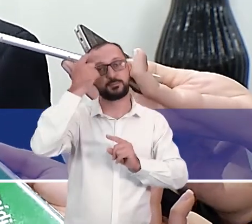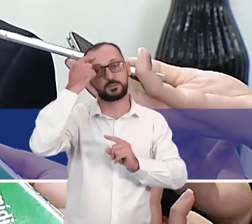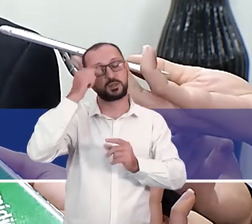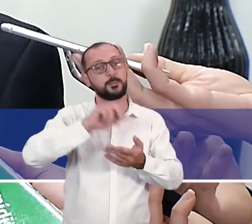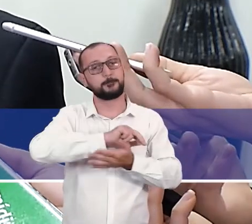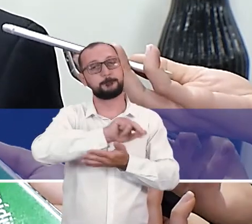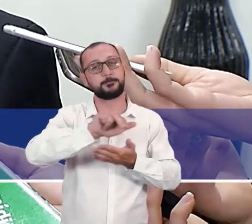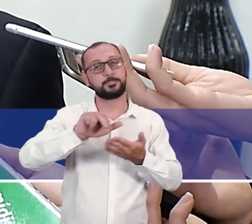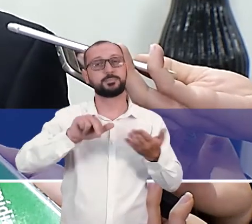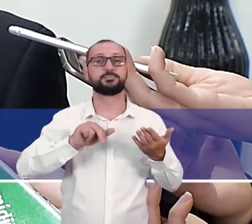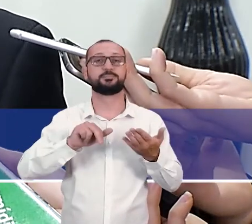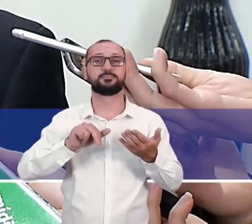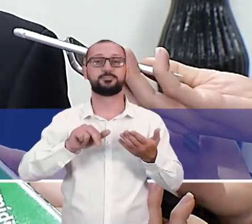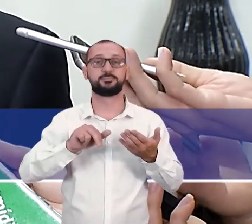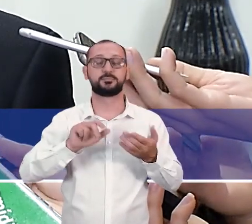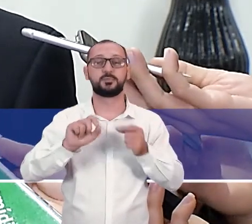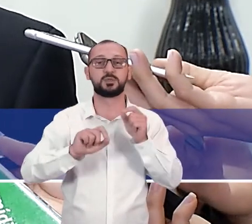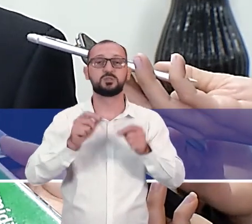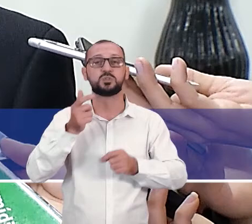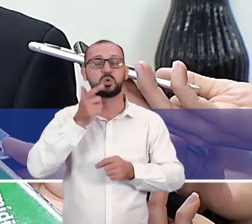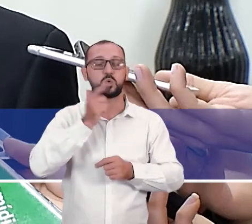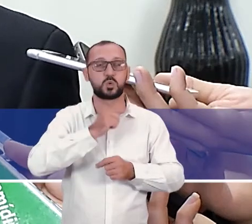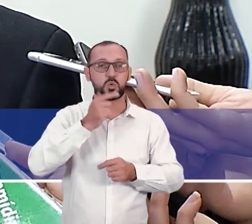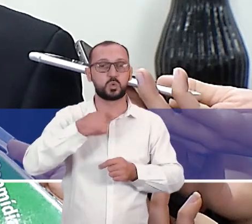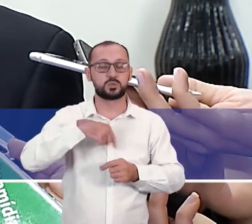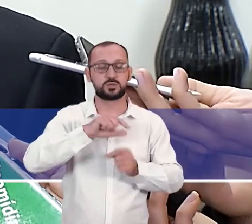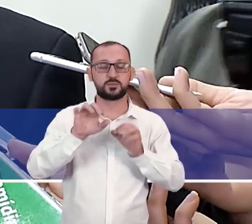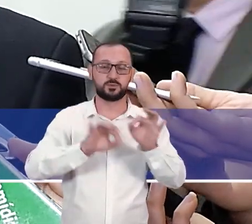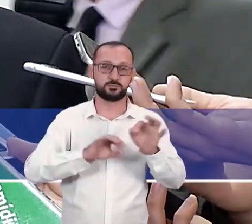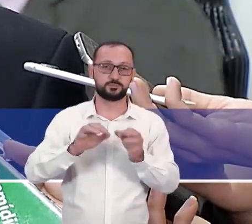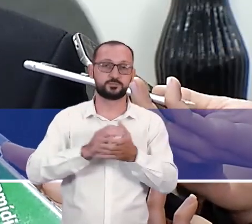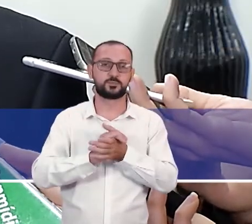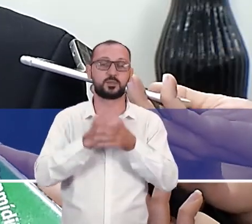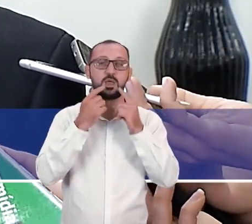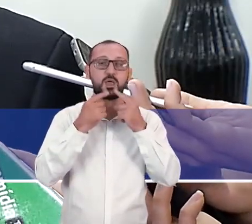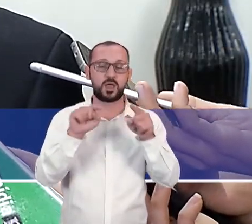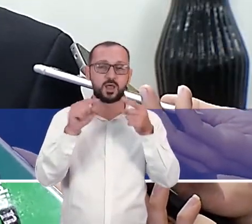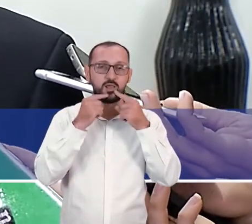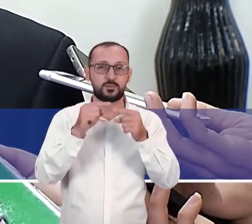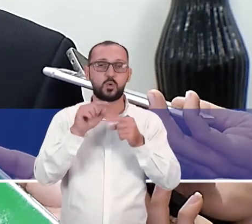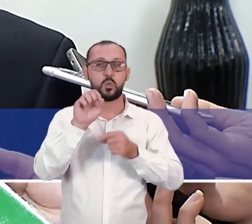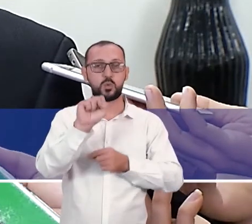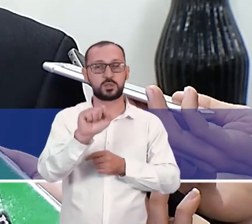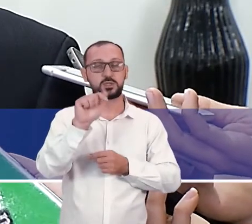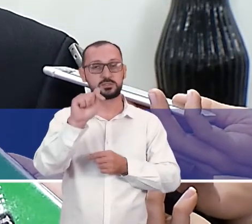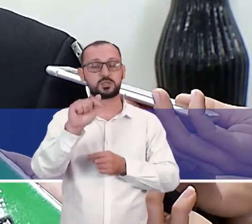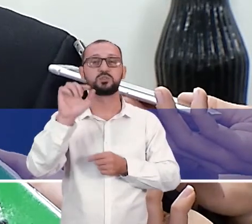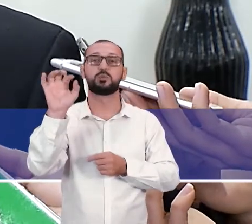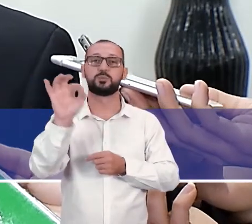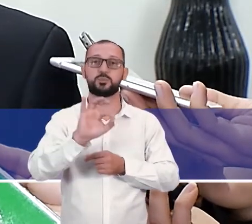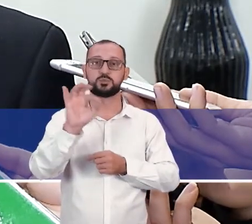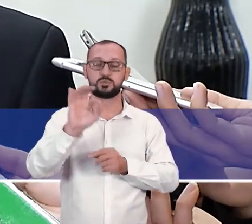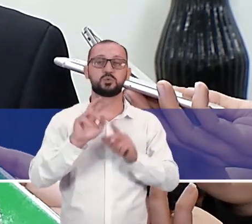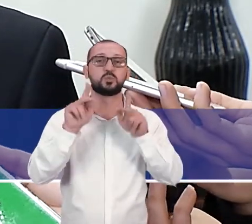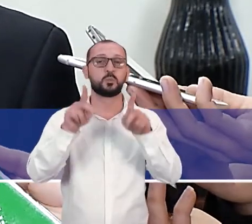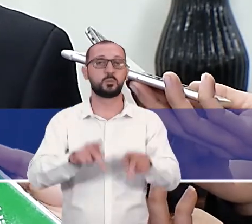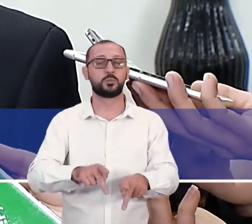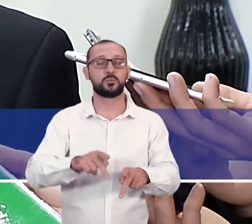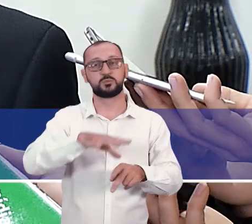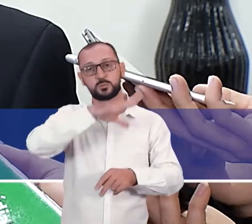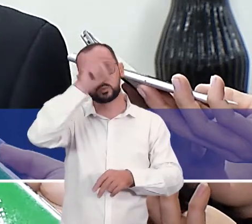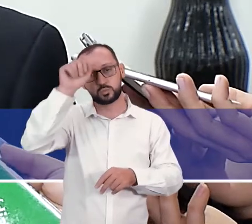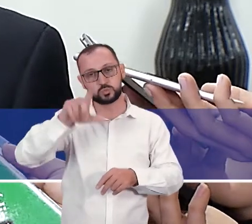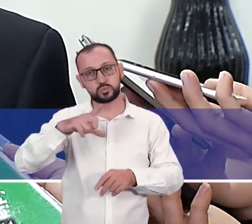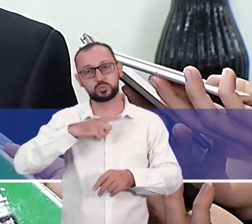então tem que ser levado em conta vários aspectos para que a gente possa tomar uma providência. A reclamação é grande,